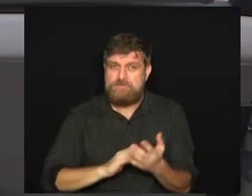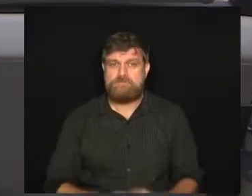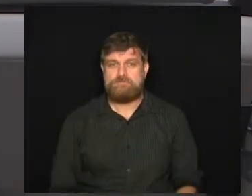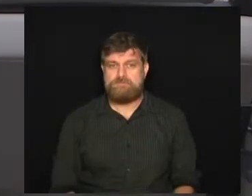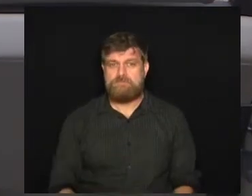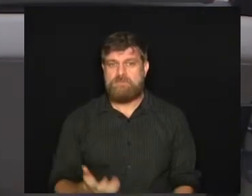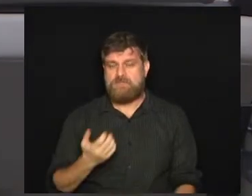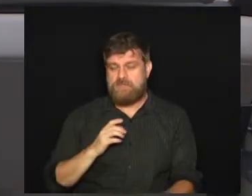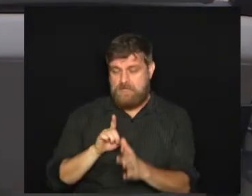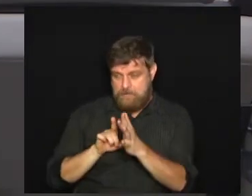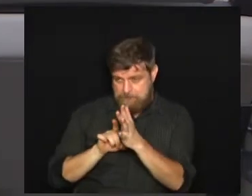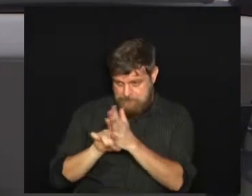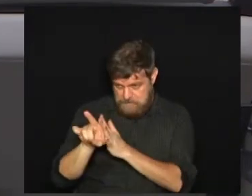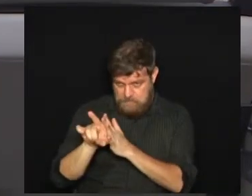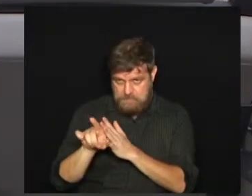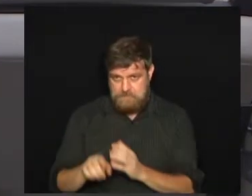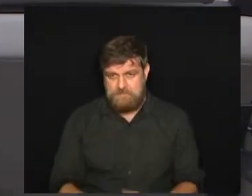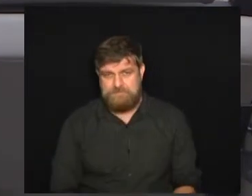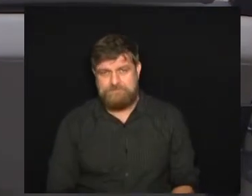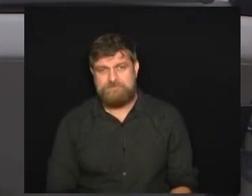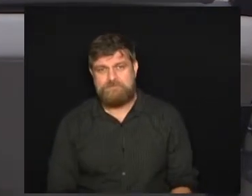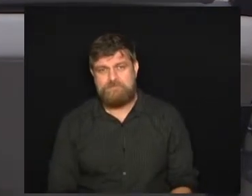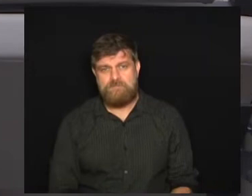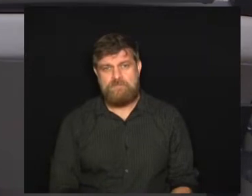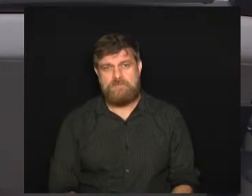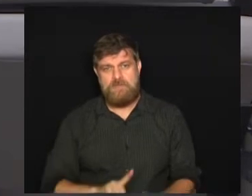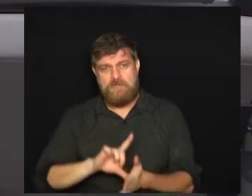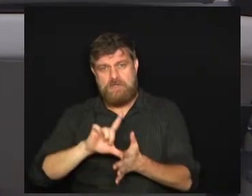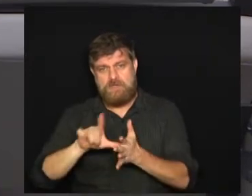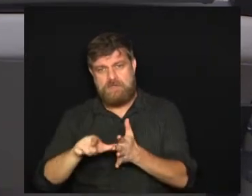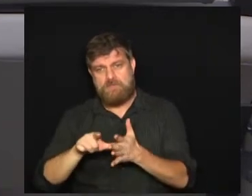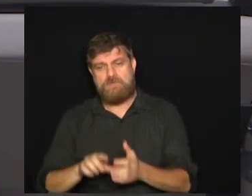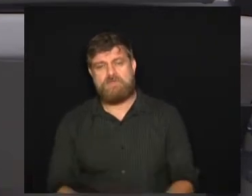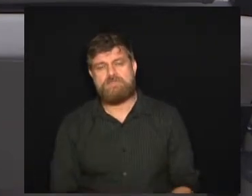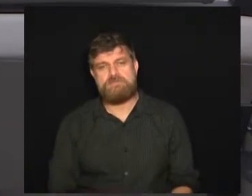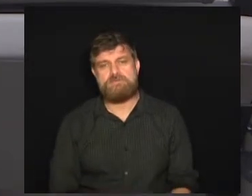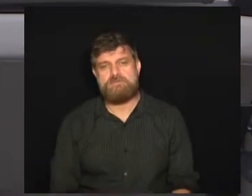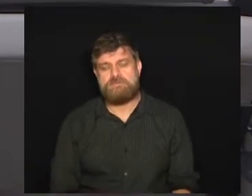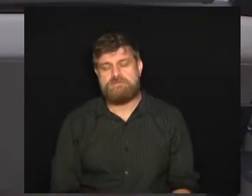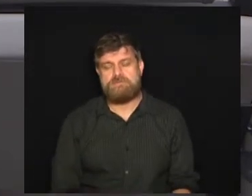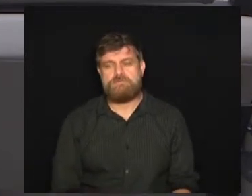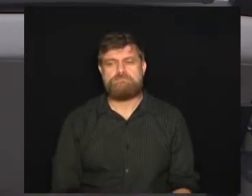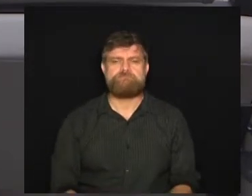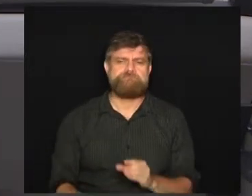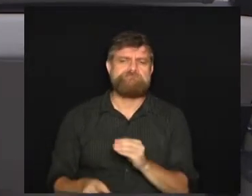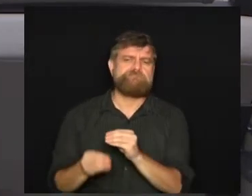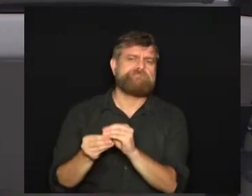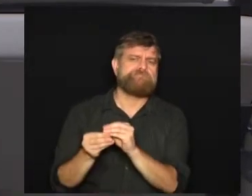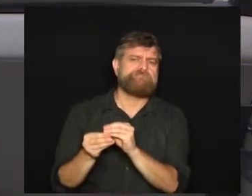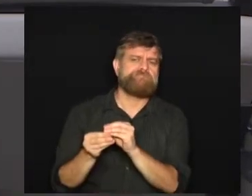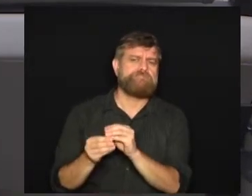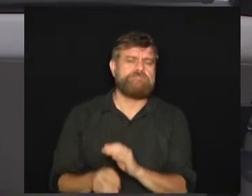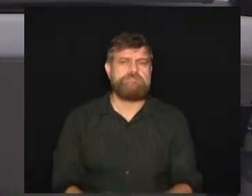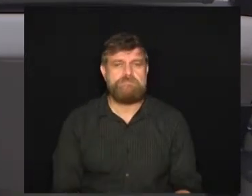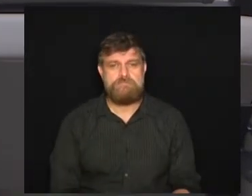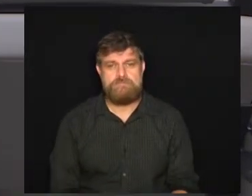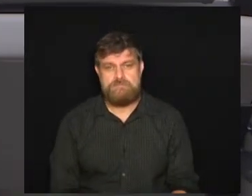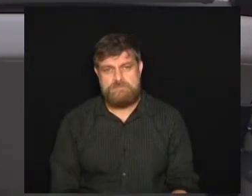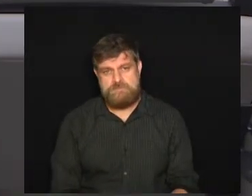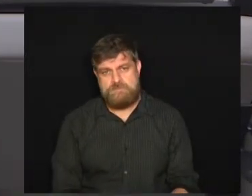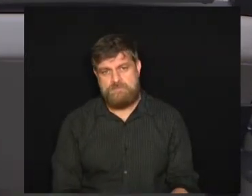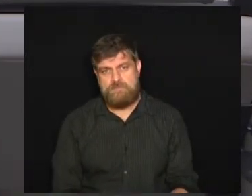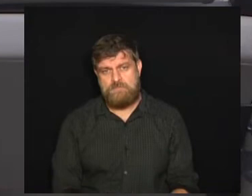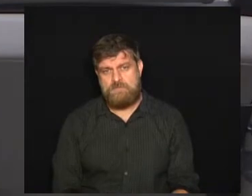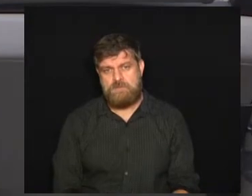fazer primeiro uma pergunta e, em seguida, um questionamento. Então,